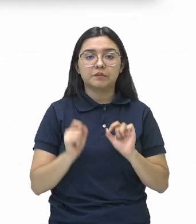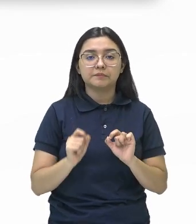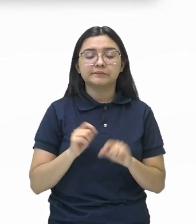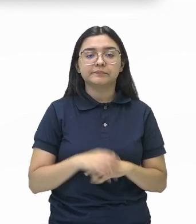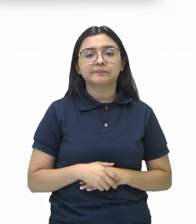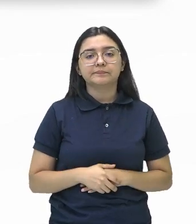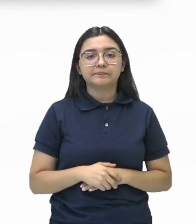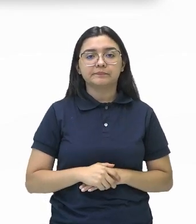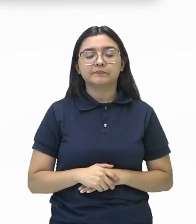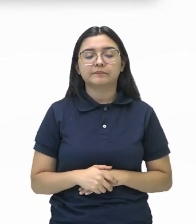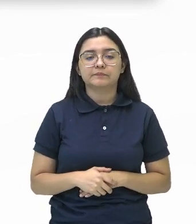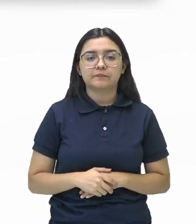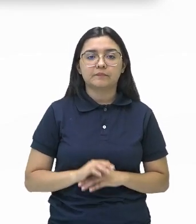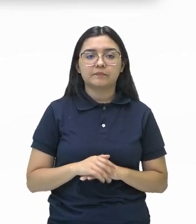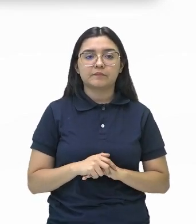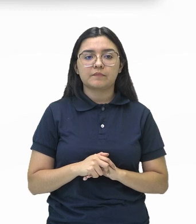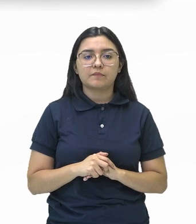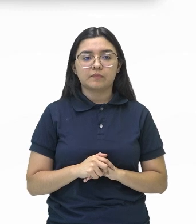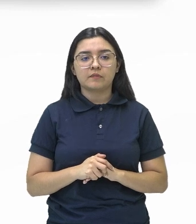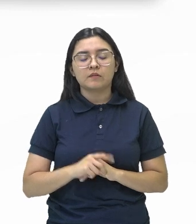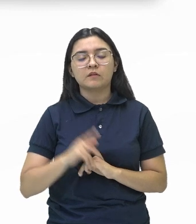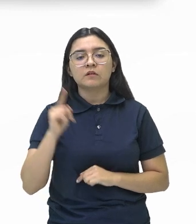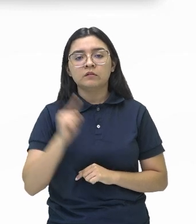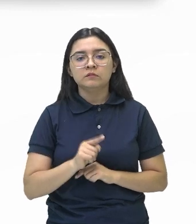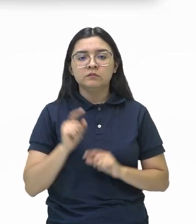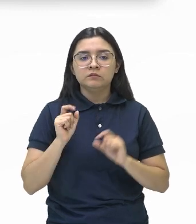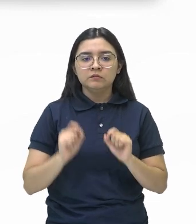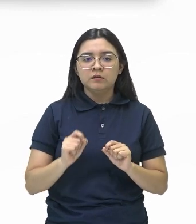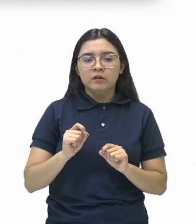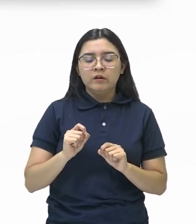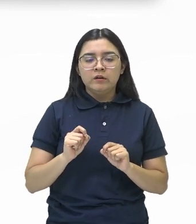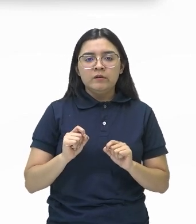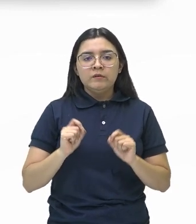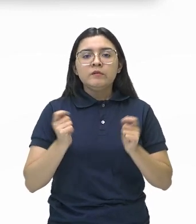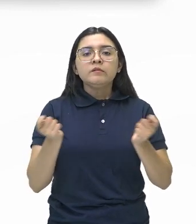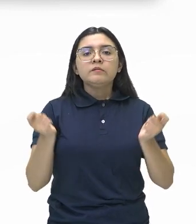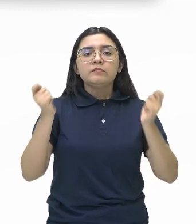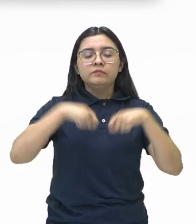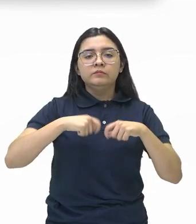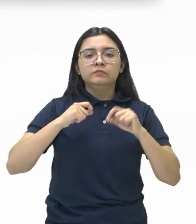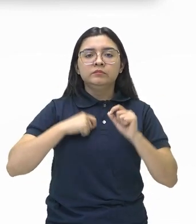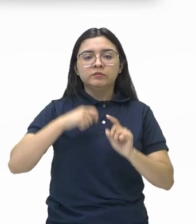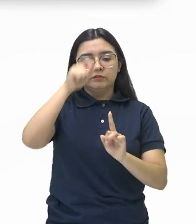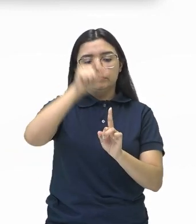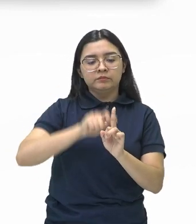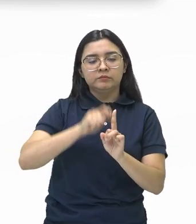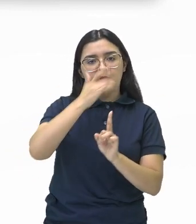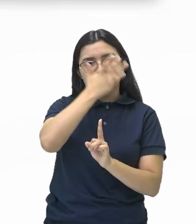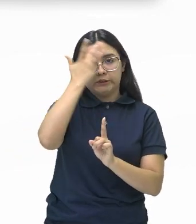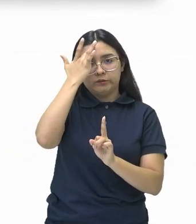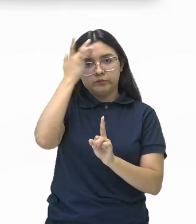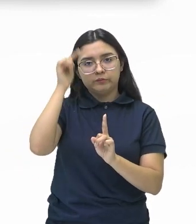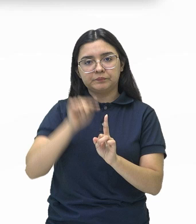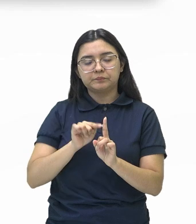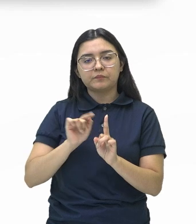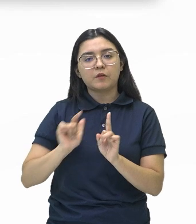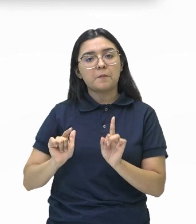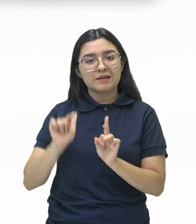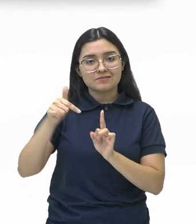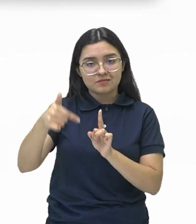de uma certa maneira ou de outra, ela vai fazendo com que o sujeito, né, que ele é uma ação,